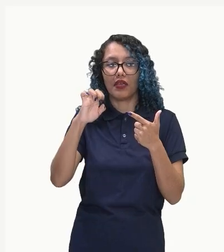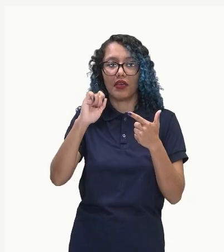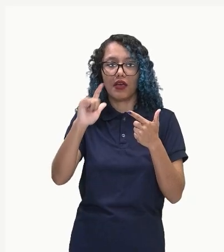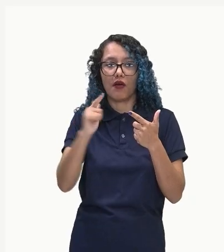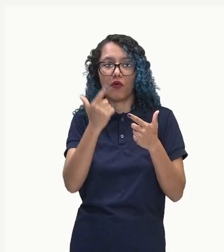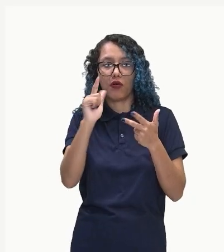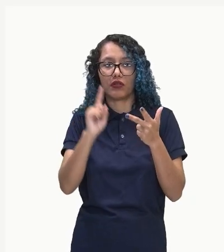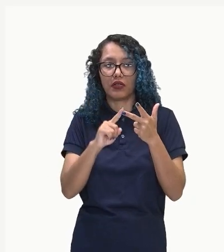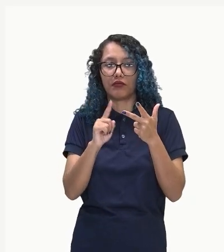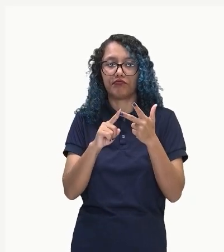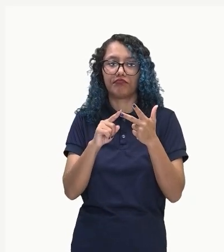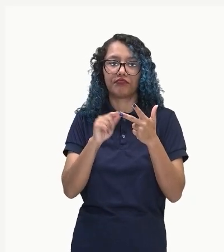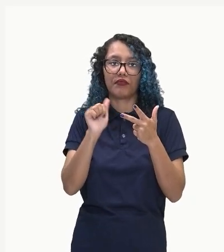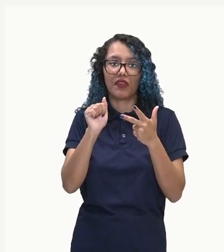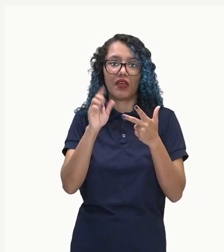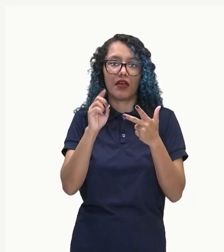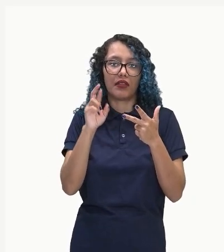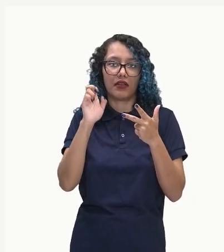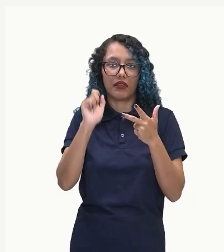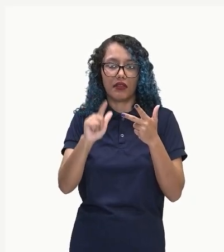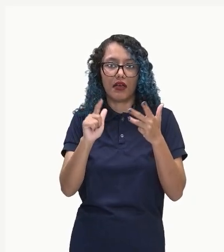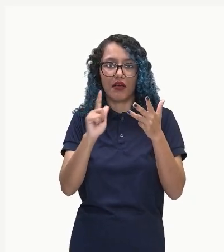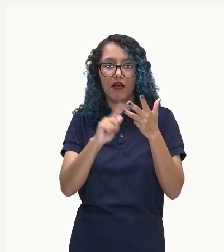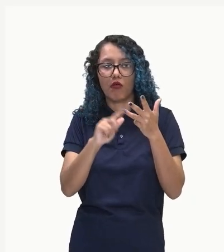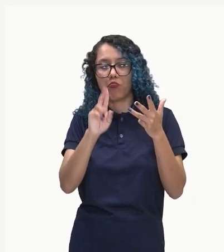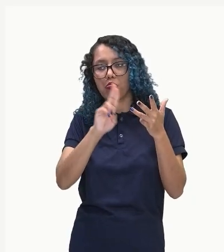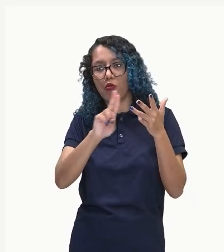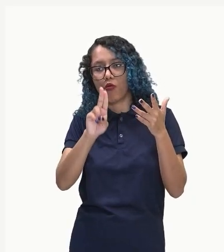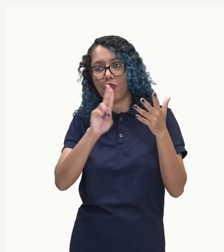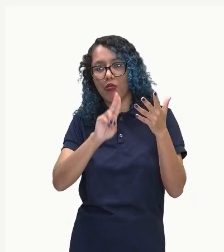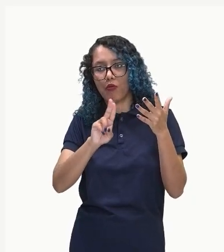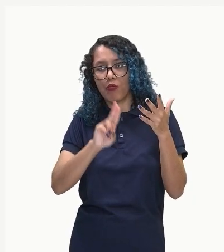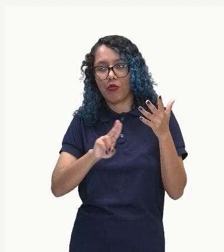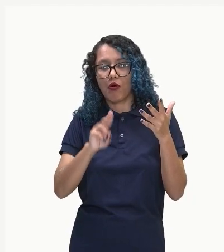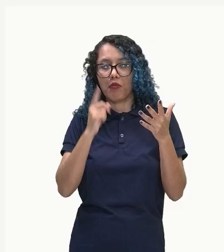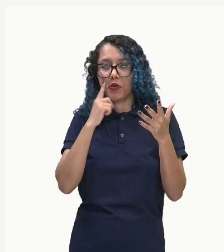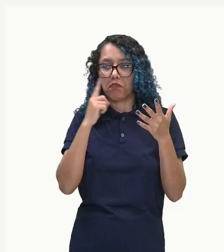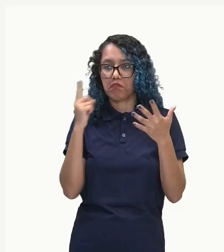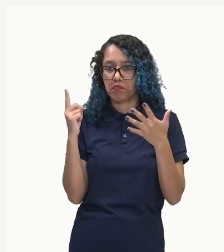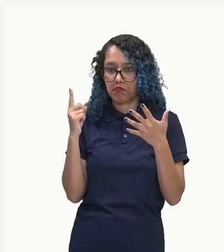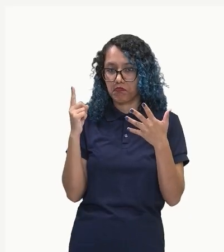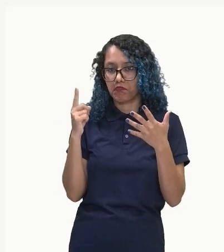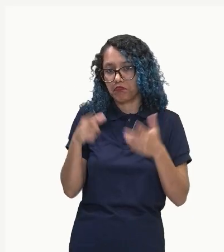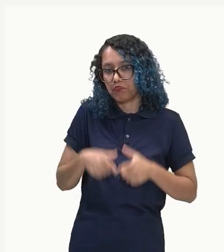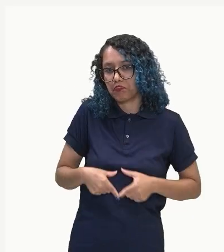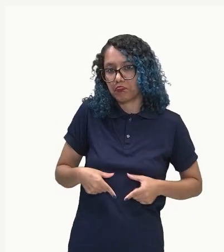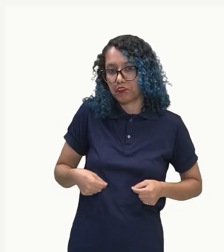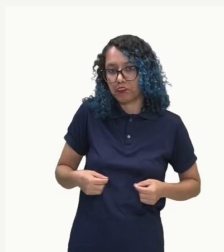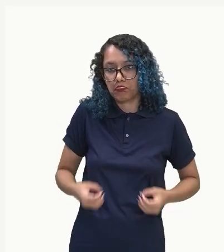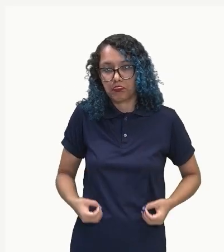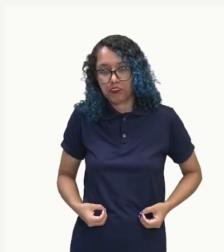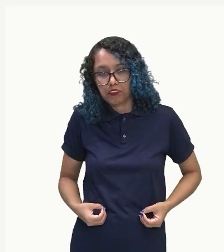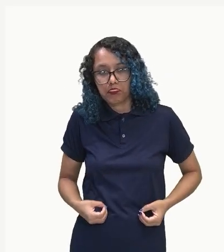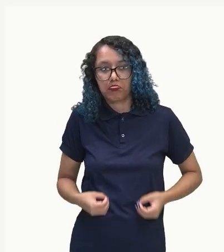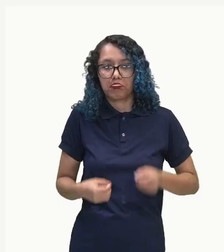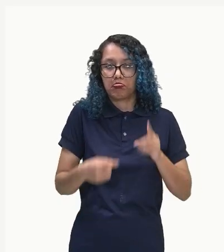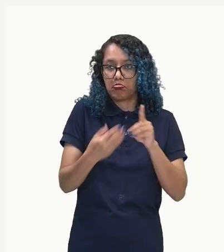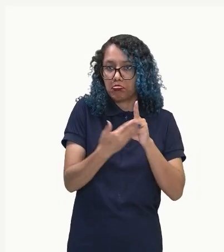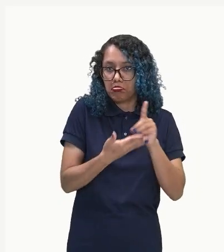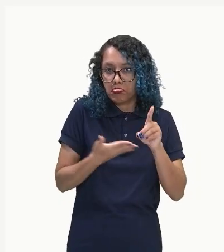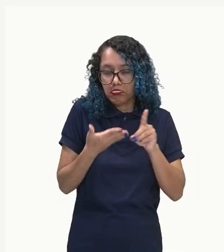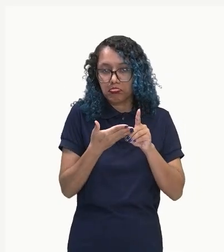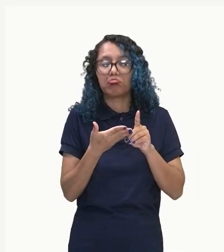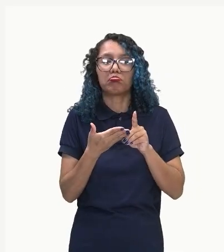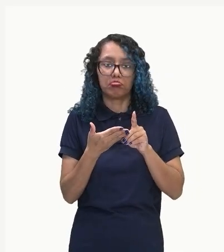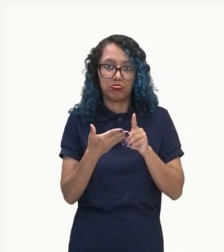glândula adrenal, timo, tireoide, pâncreas, ovários e testículos. Mas a gente